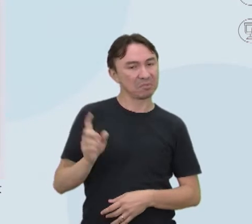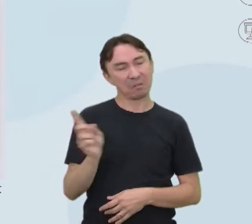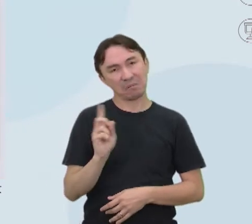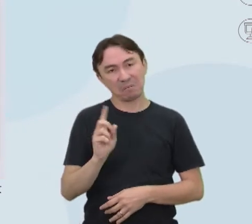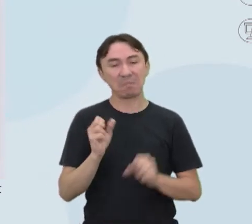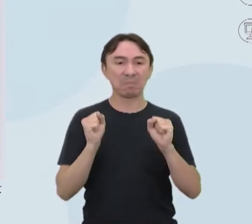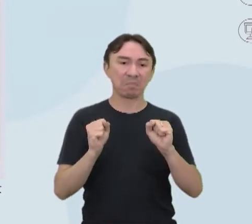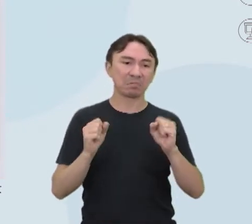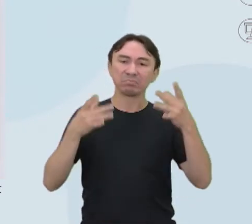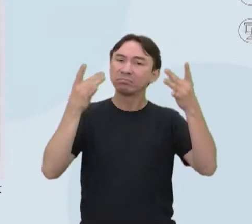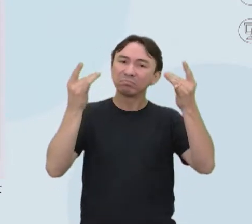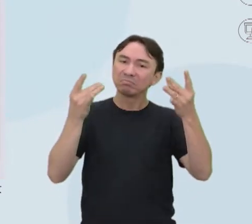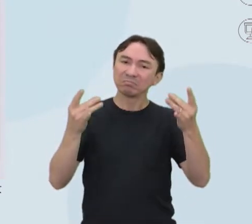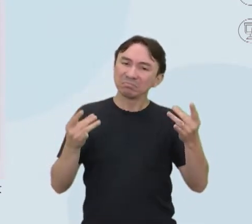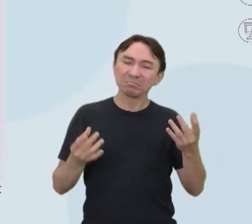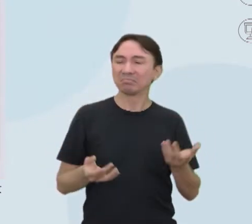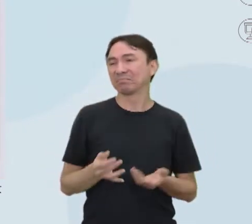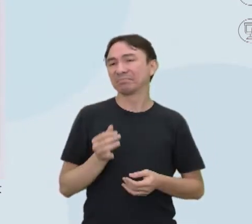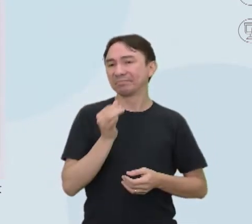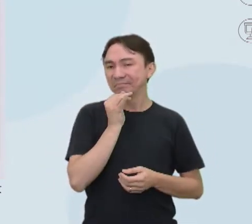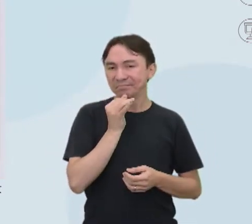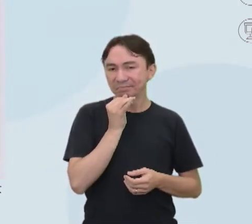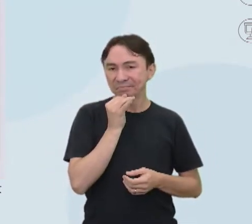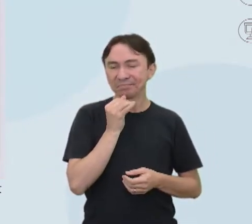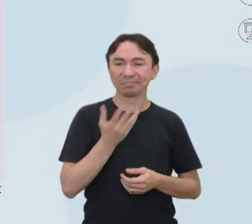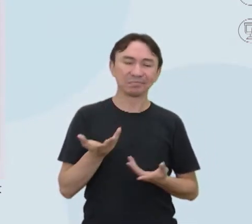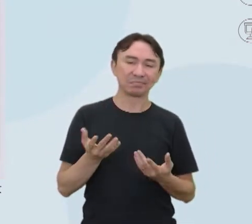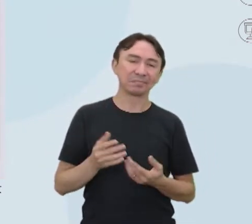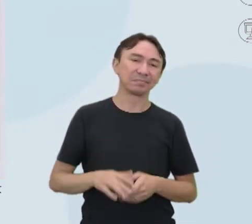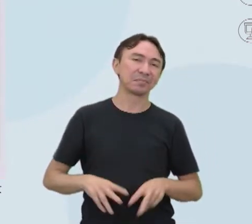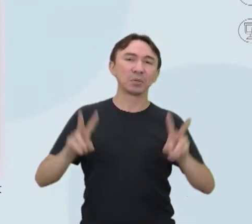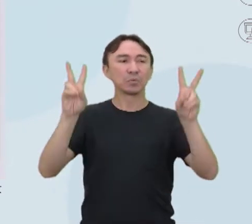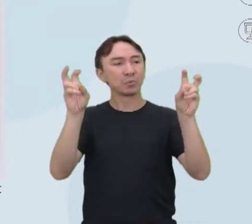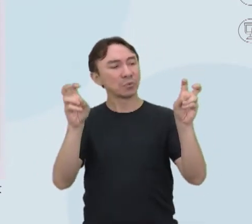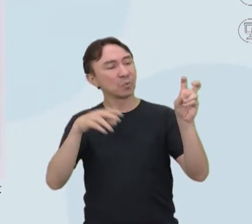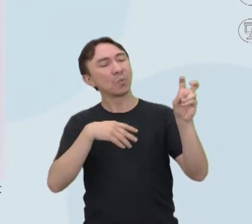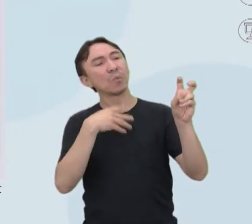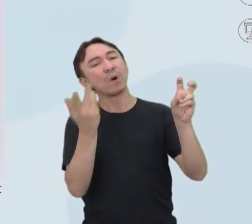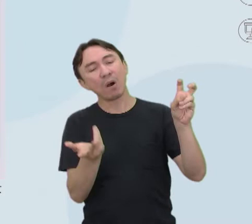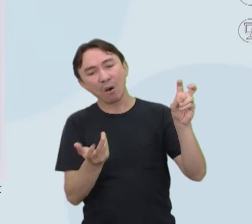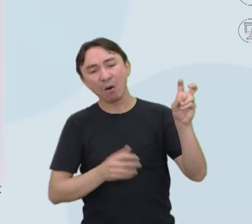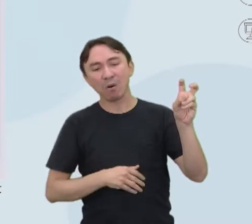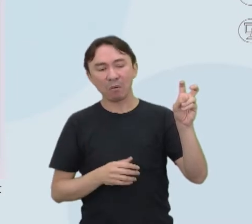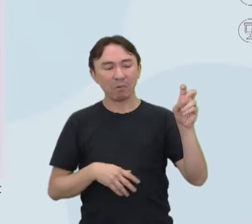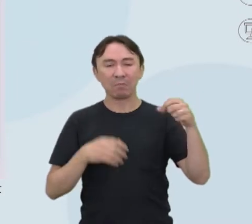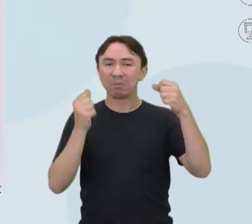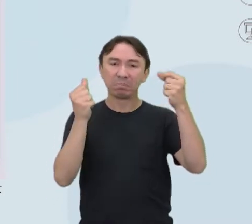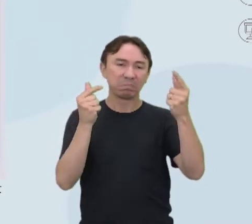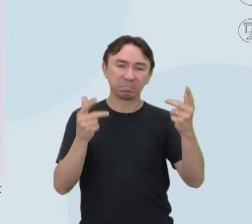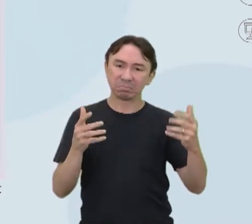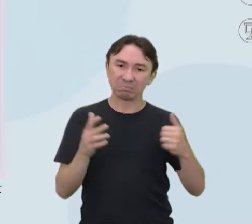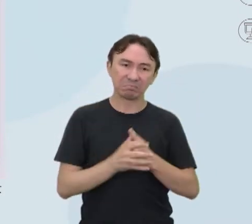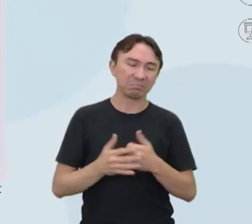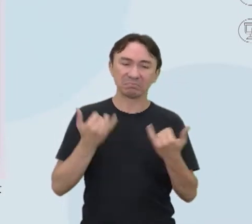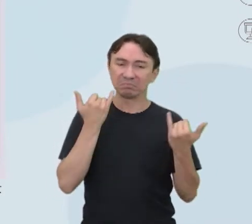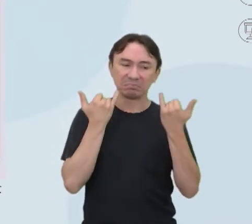seria a descrição? Tá? Seria colocar sobre o assunto que ele está tratando, Pode, não tem problema alguma nenhum. informação adicional, Sim. olha, respondam com calma, sei lá.